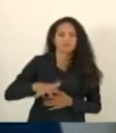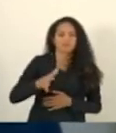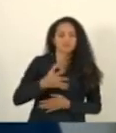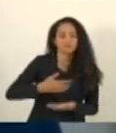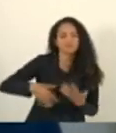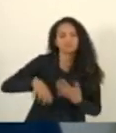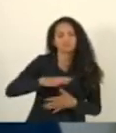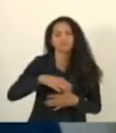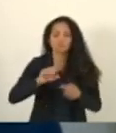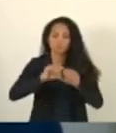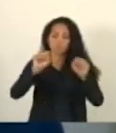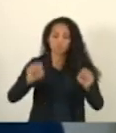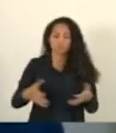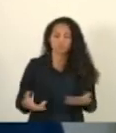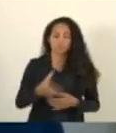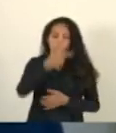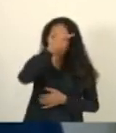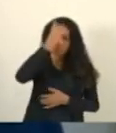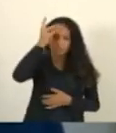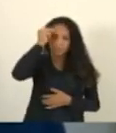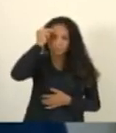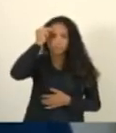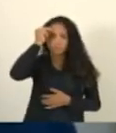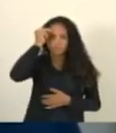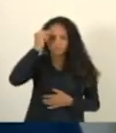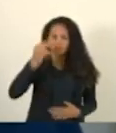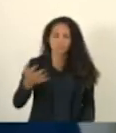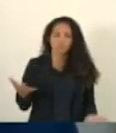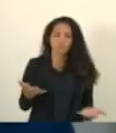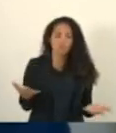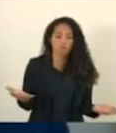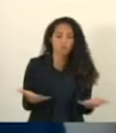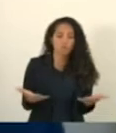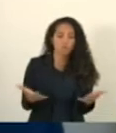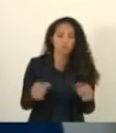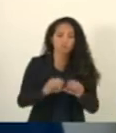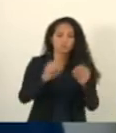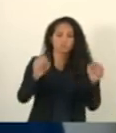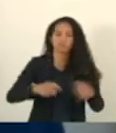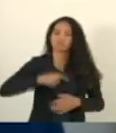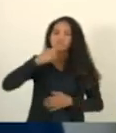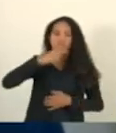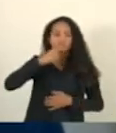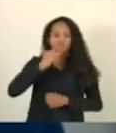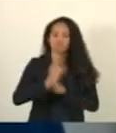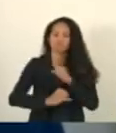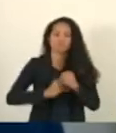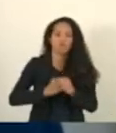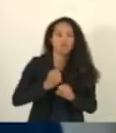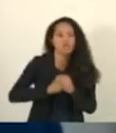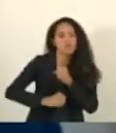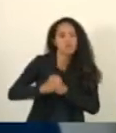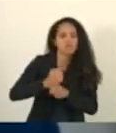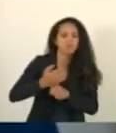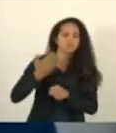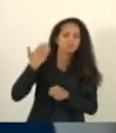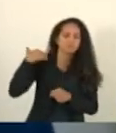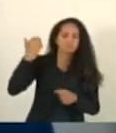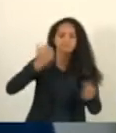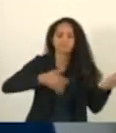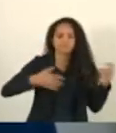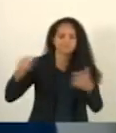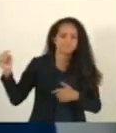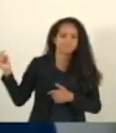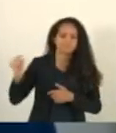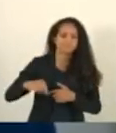sistemas todos da prefeitura ficaram fora do ar. Ano passado, inventaram um monte de história, inclusive aqui nessa